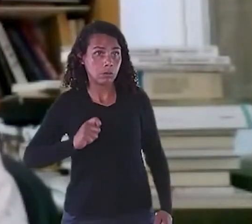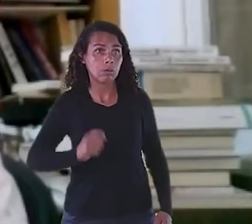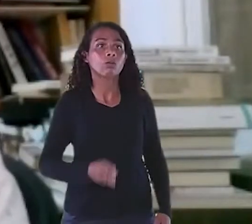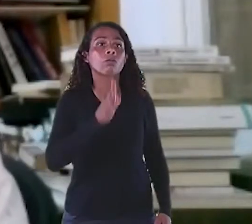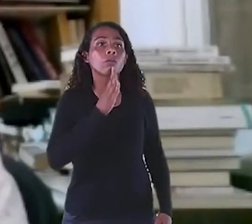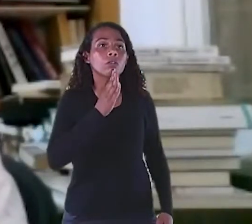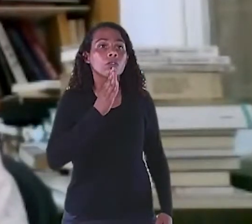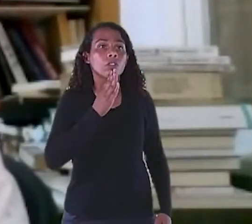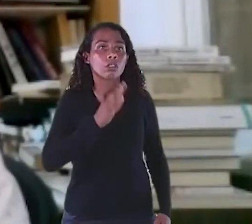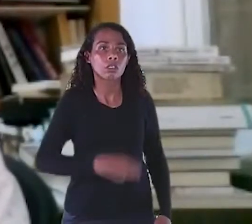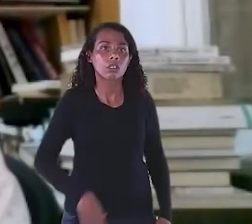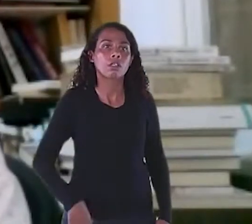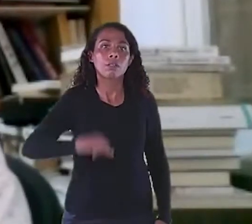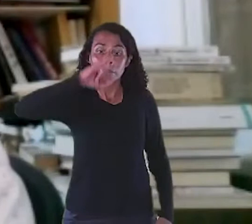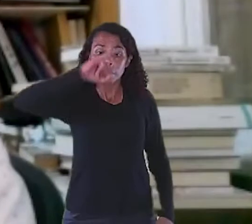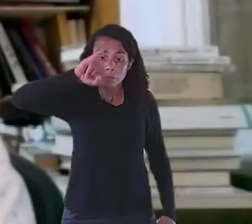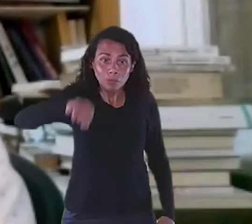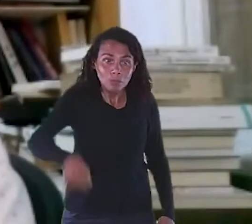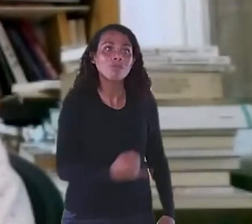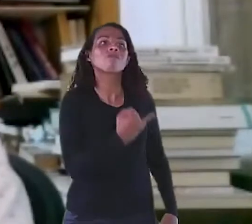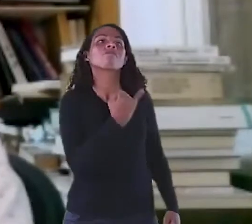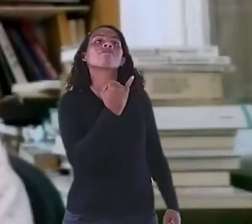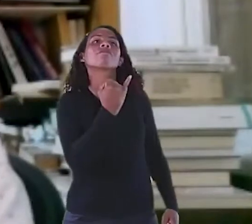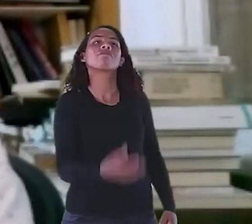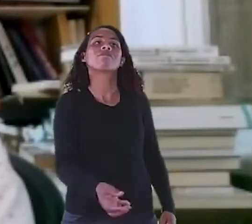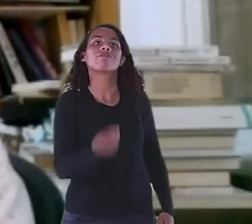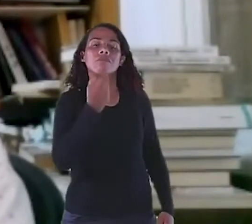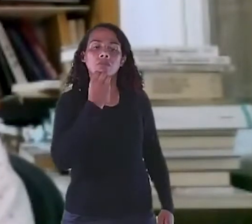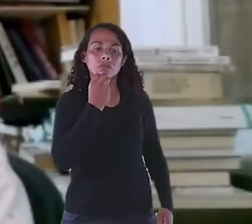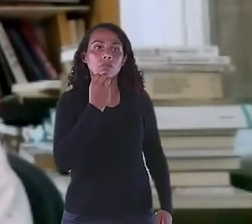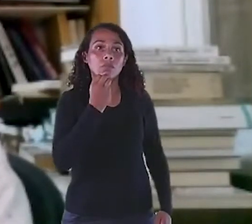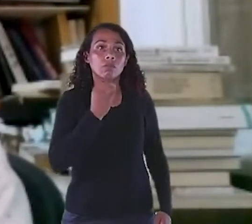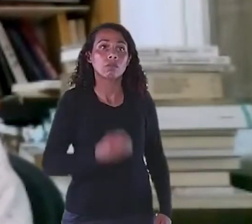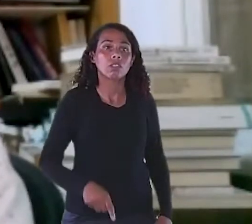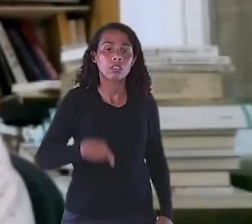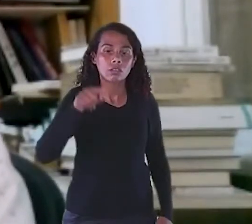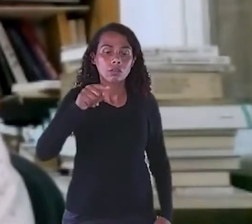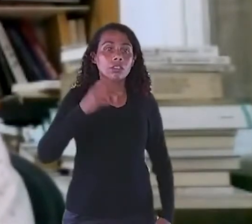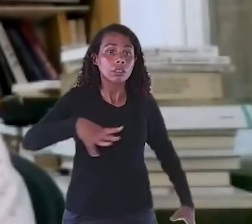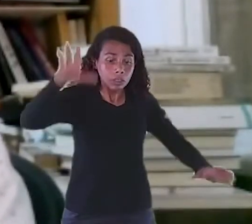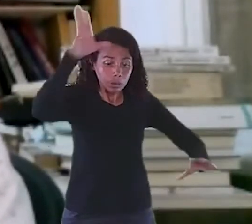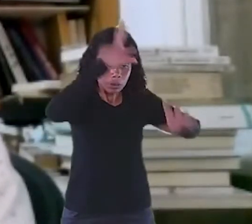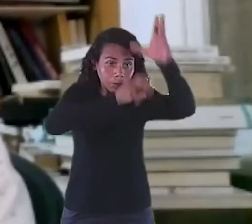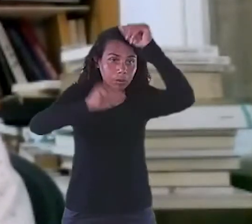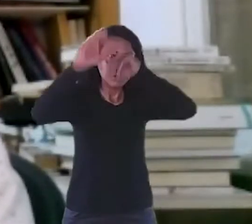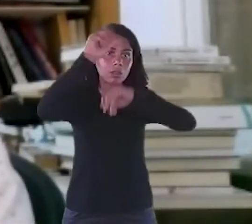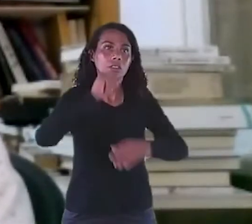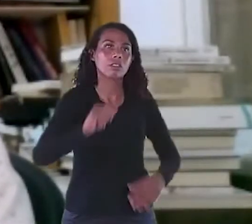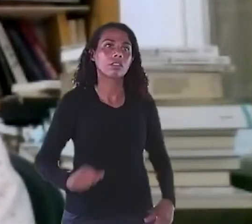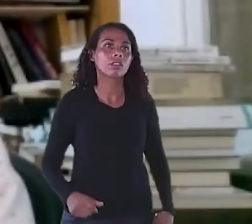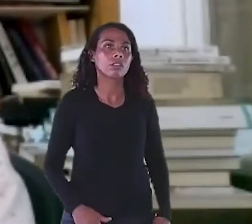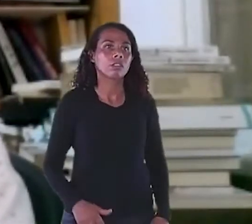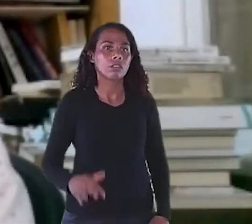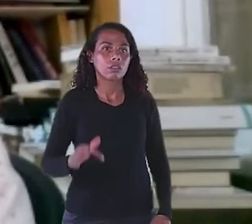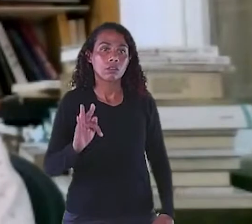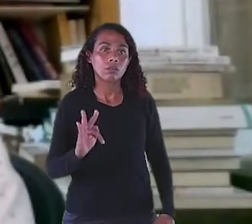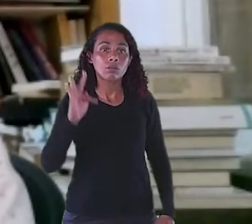pessoa que você é. E assentado aí num chassi de muito boa